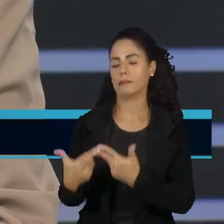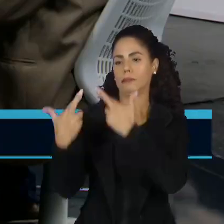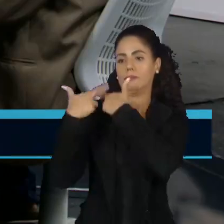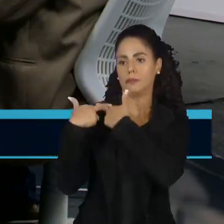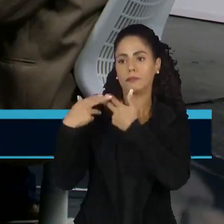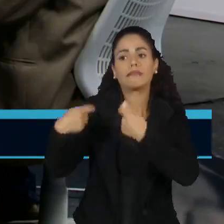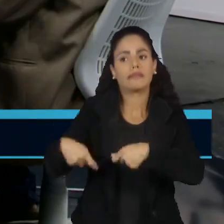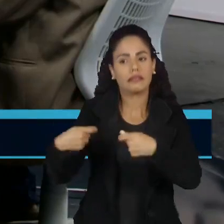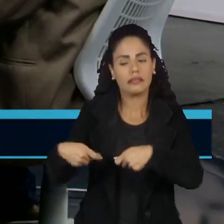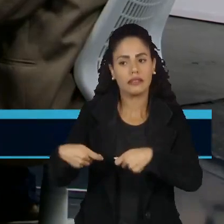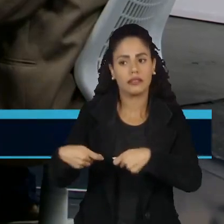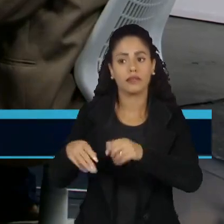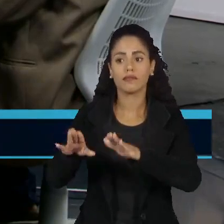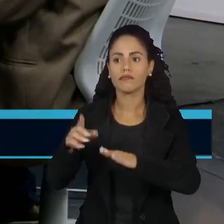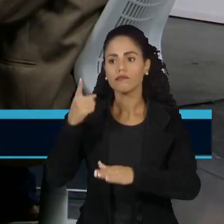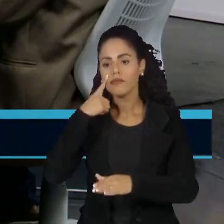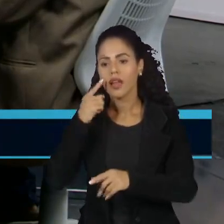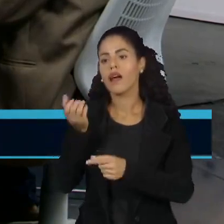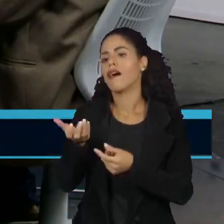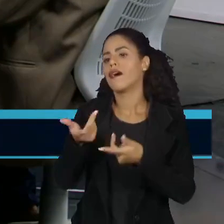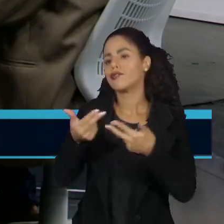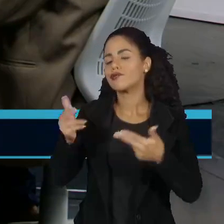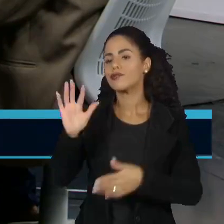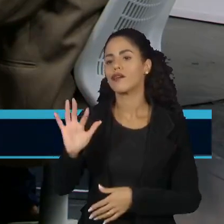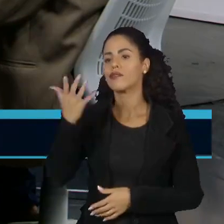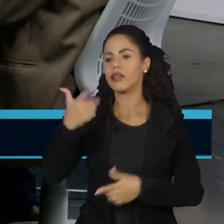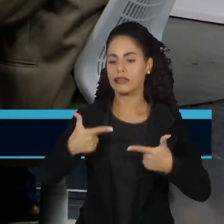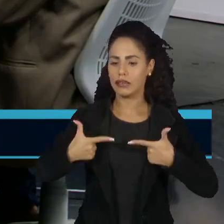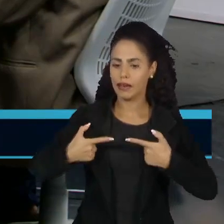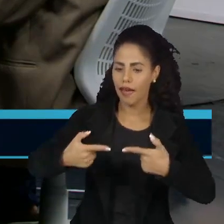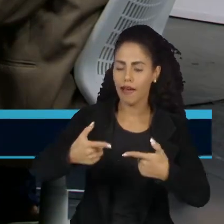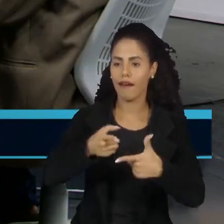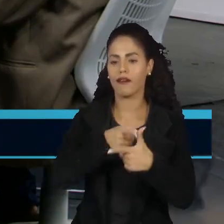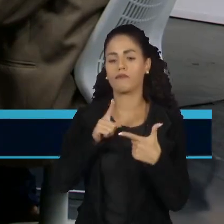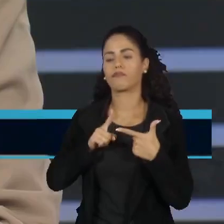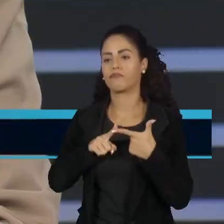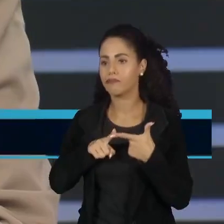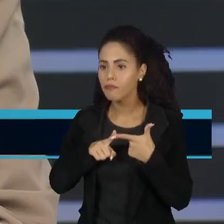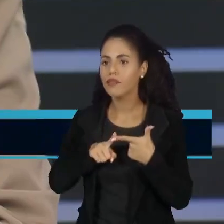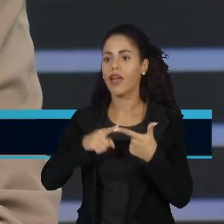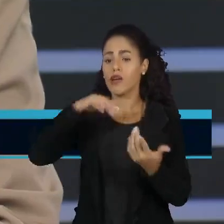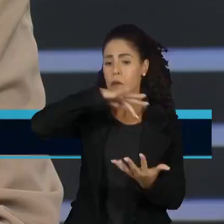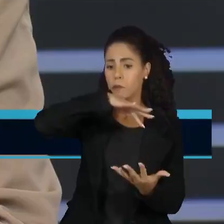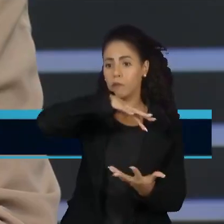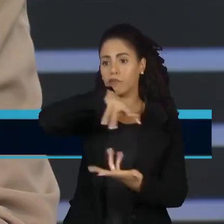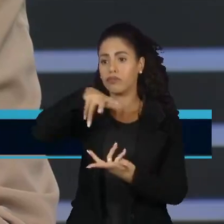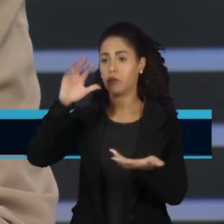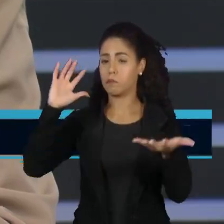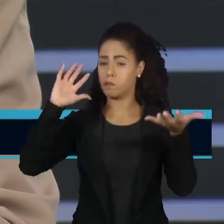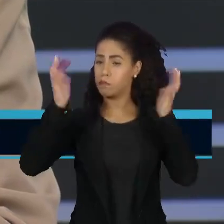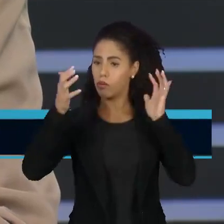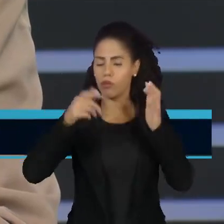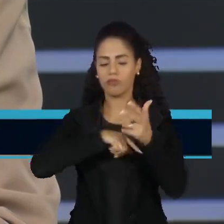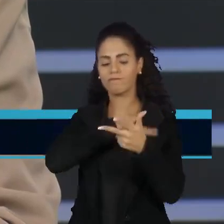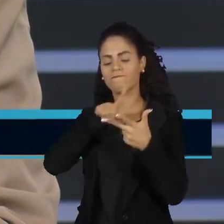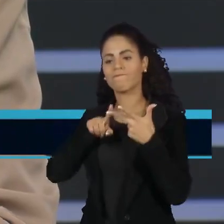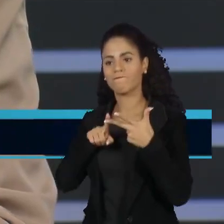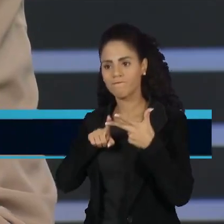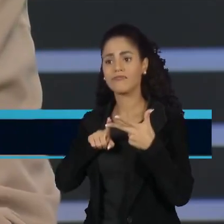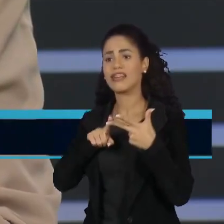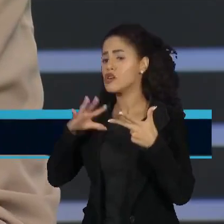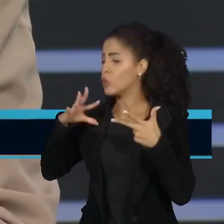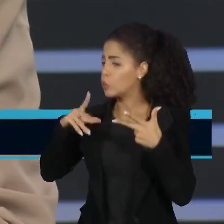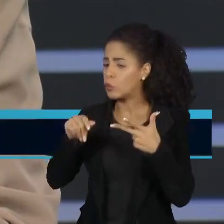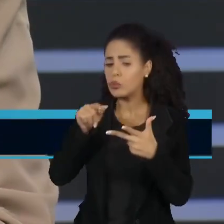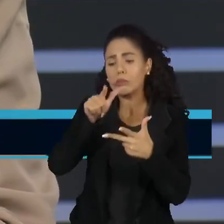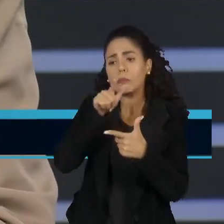responsabilidade. A Covid, os efeitos das guerras, a crise climática, né? Todos esses fatores, além